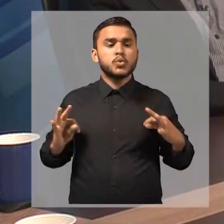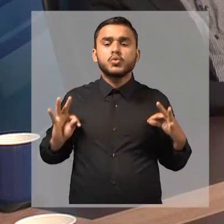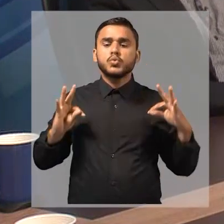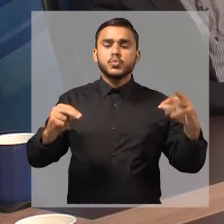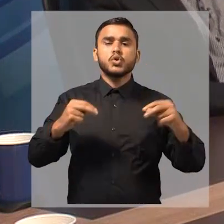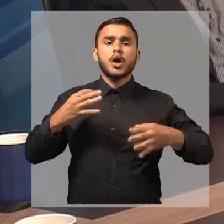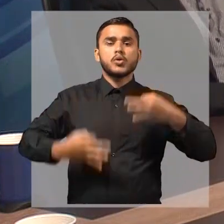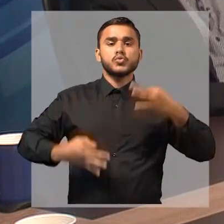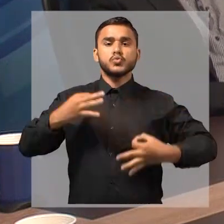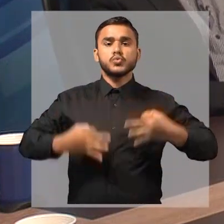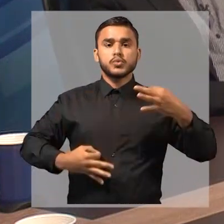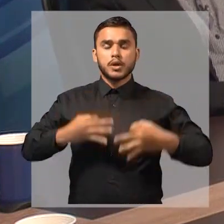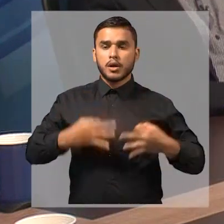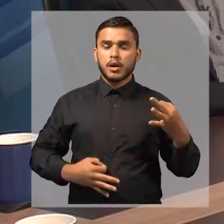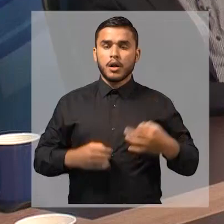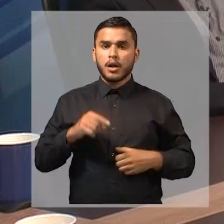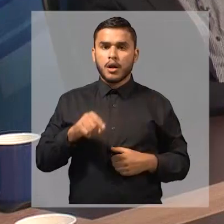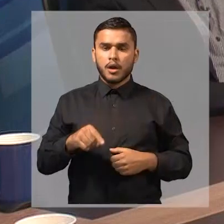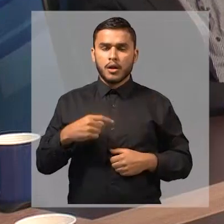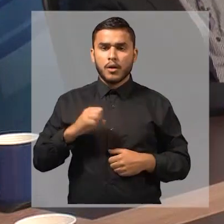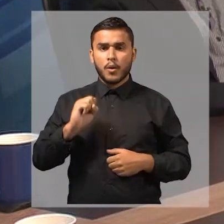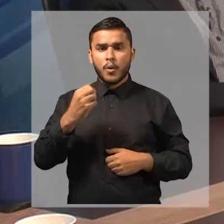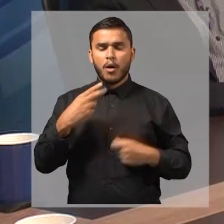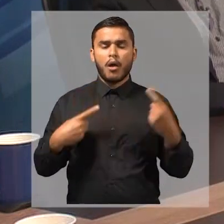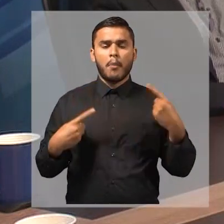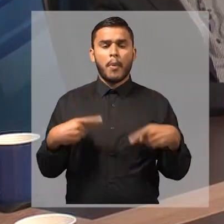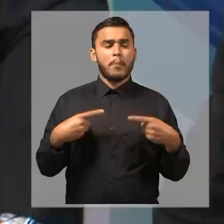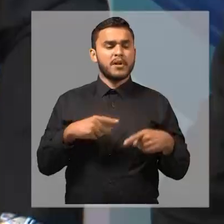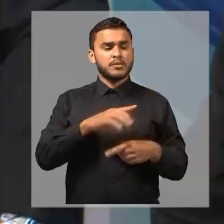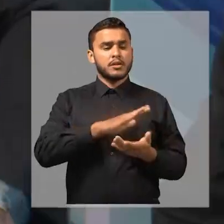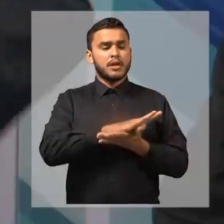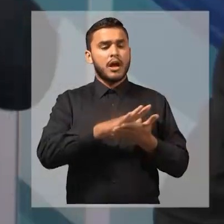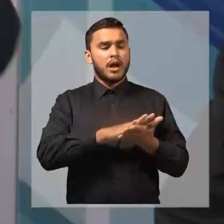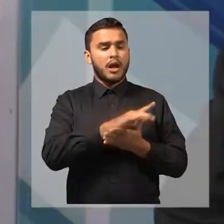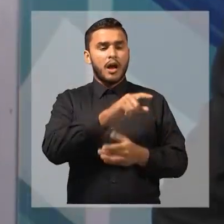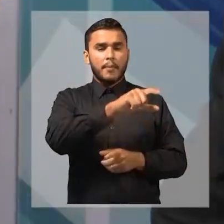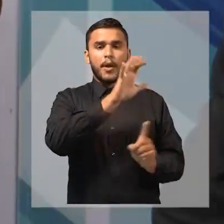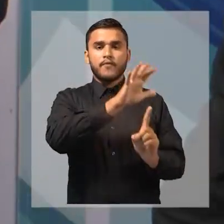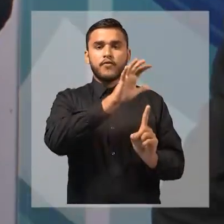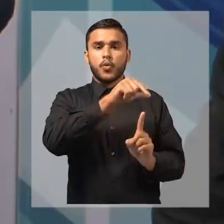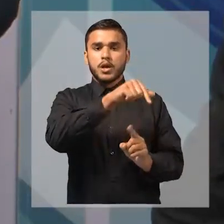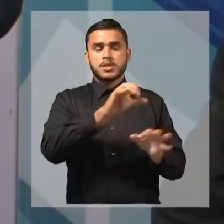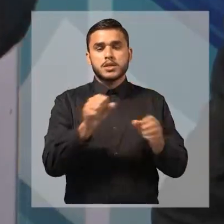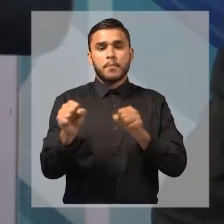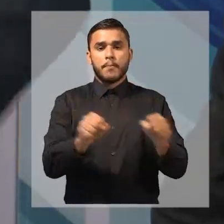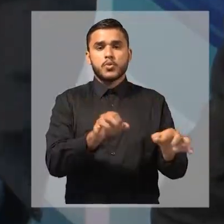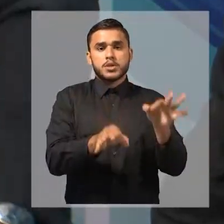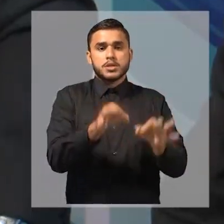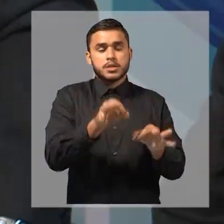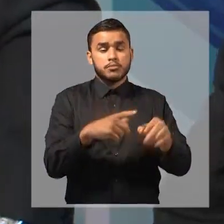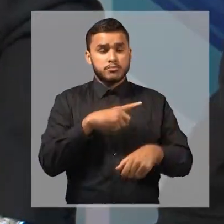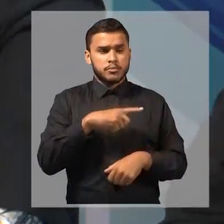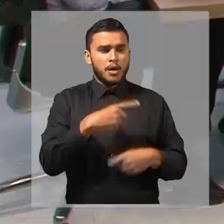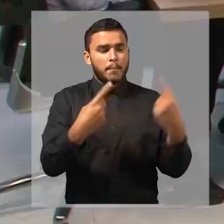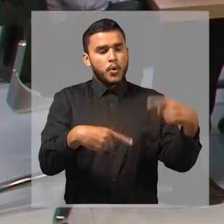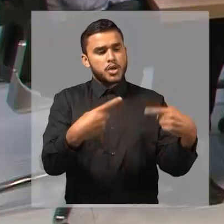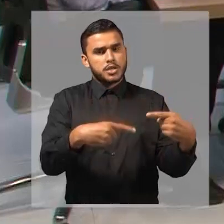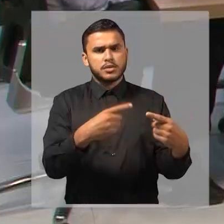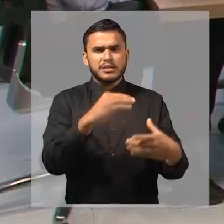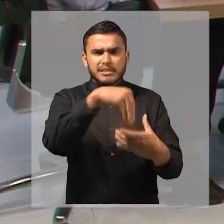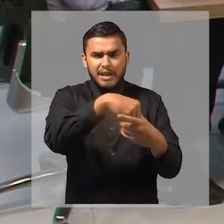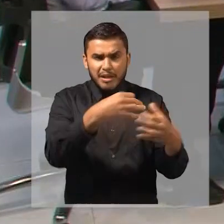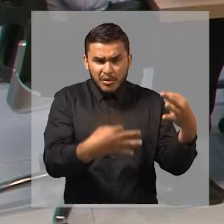né? Ou politização da justiça, porque há um ativismo judicial, muito grande hoje, né? Perfeitamente. Deixa eu colocar o Reginaldo